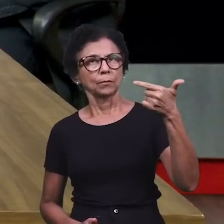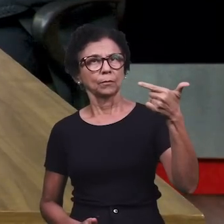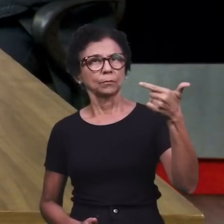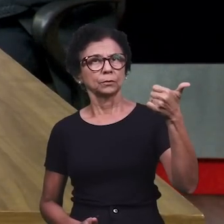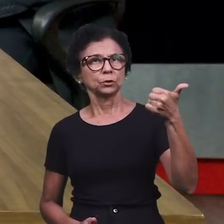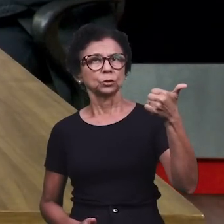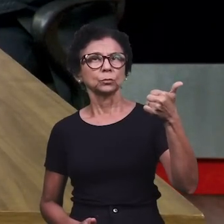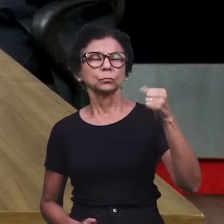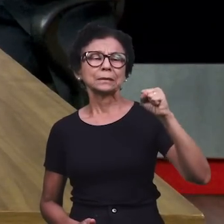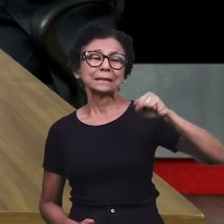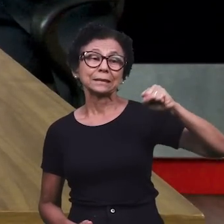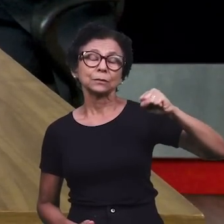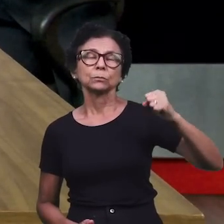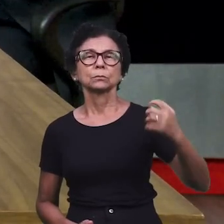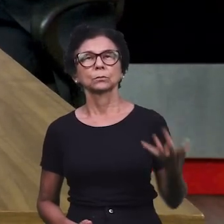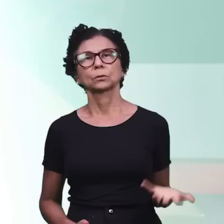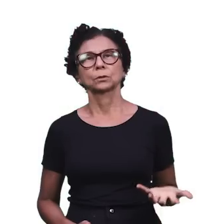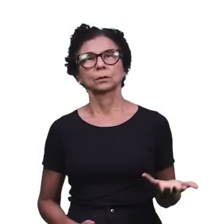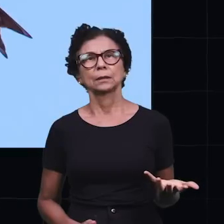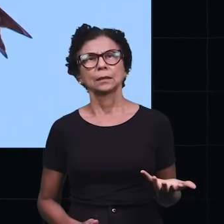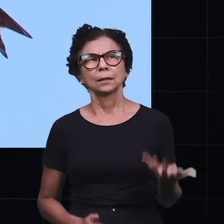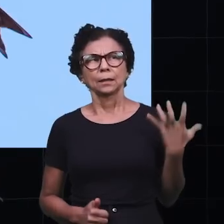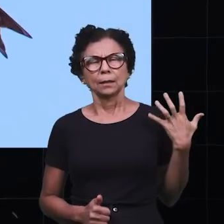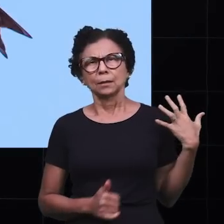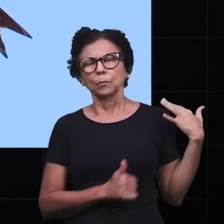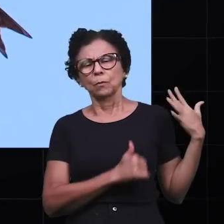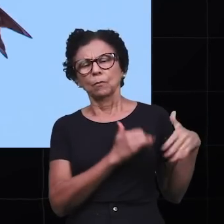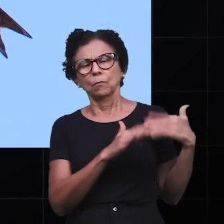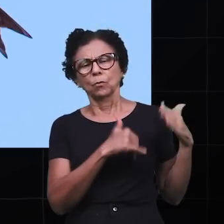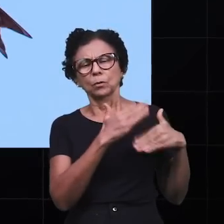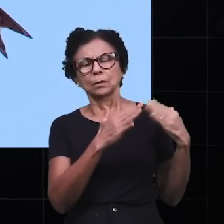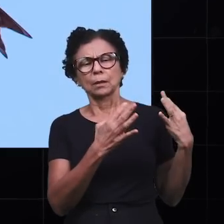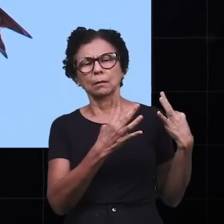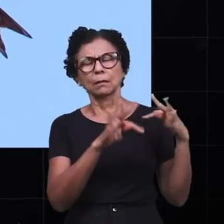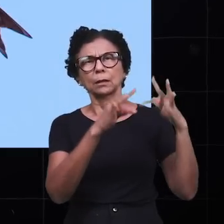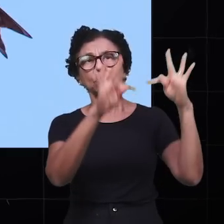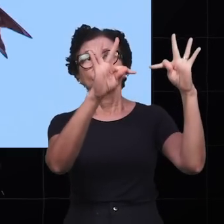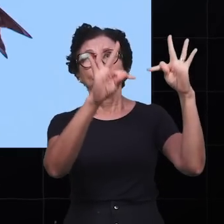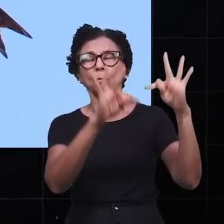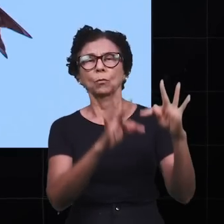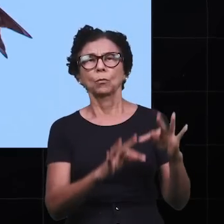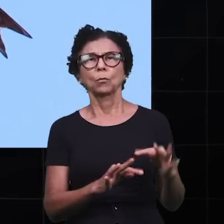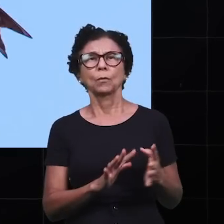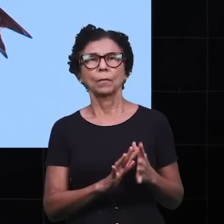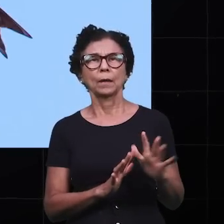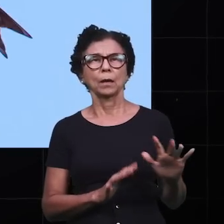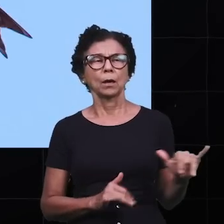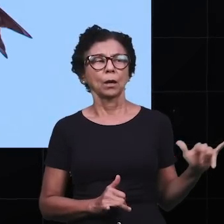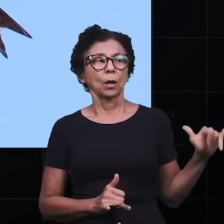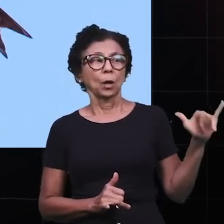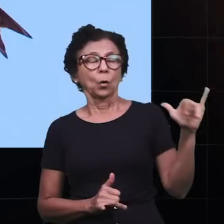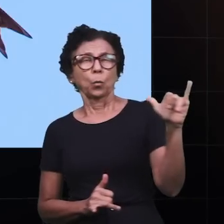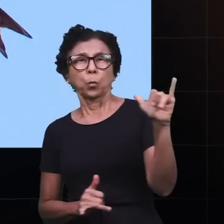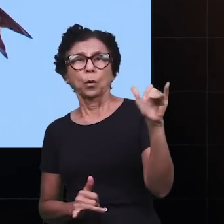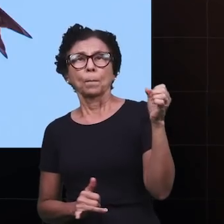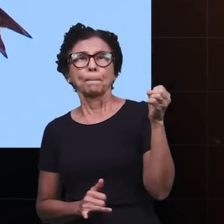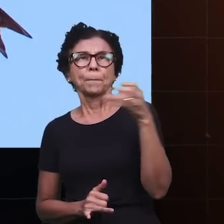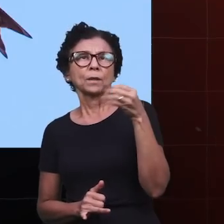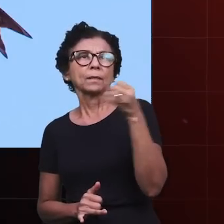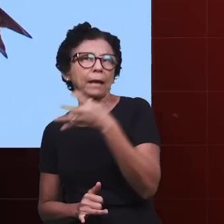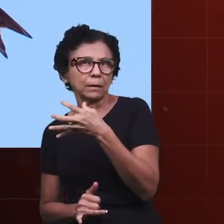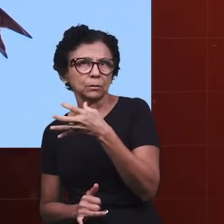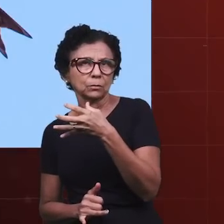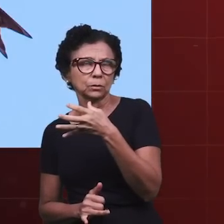Então, obra de uma mente inteligente que evoluiu até os nossos dias, com toda a tecnologia, nós temos aviões hipermodernos a partir